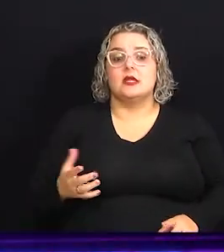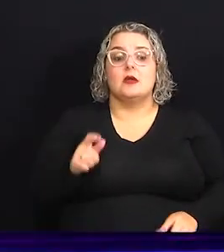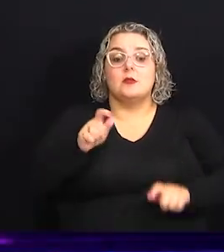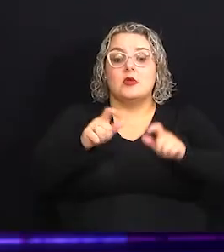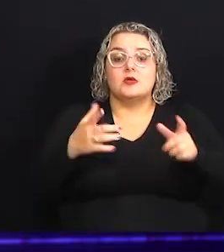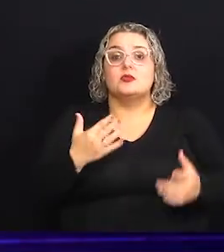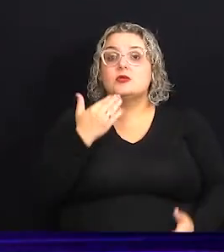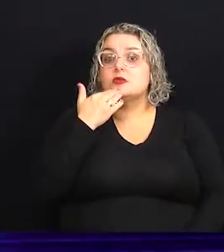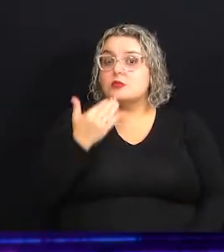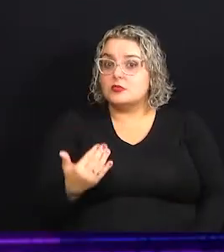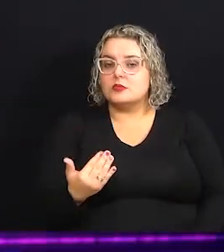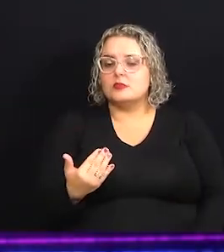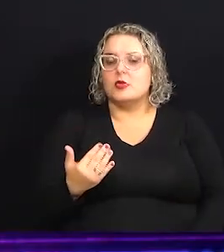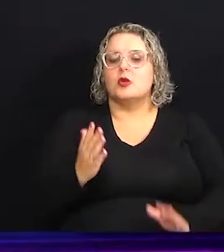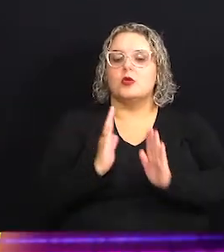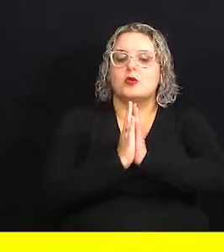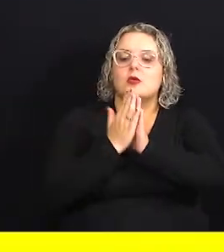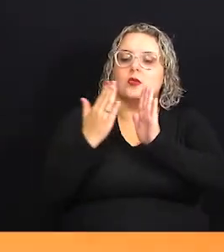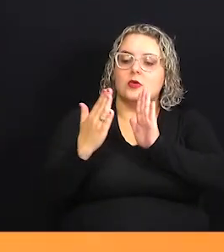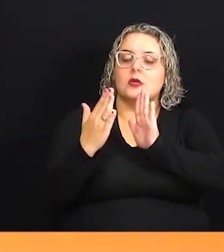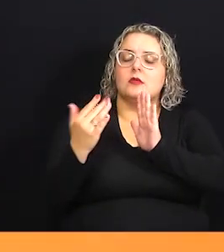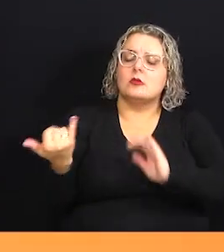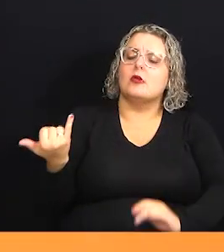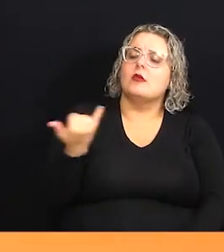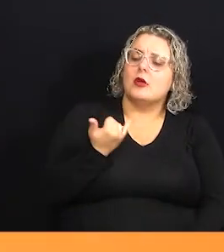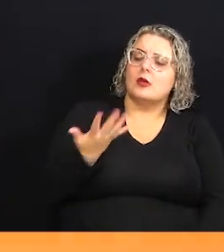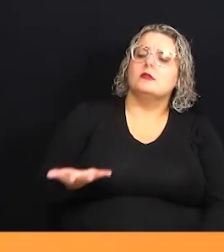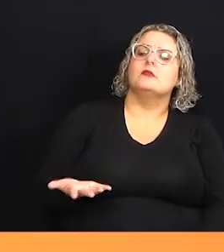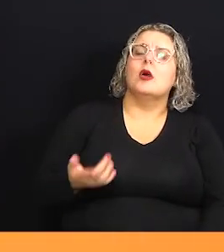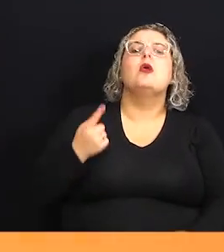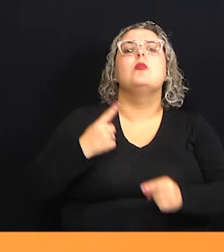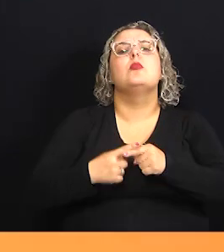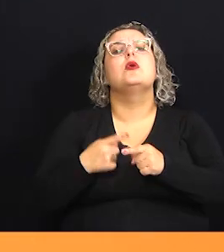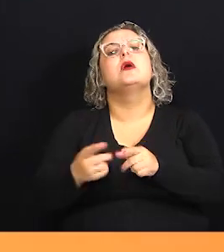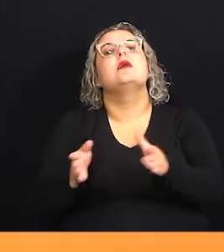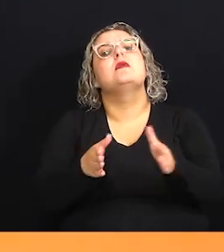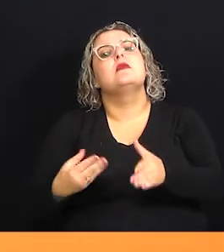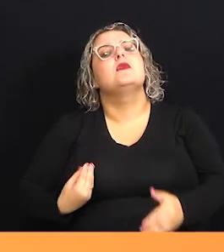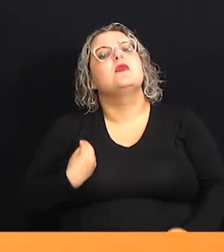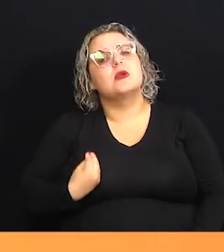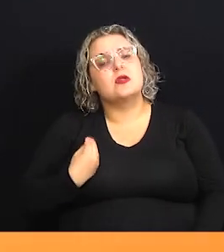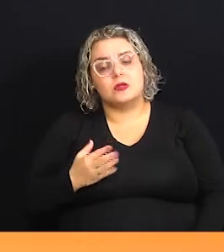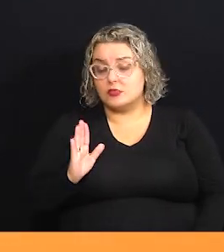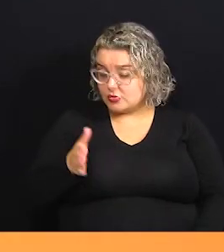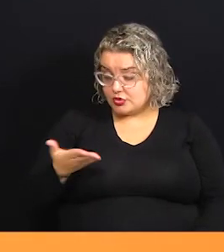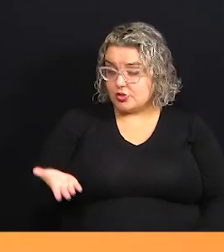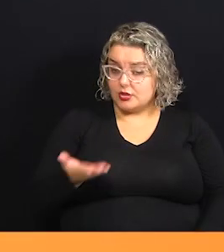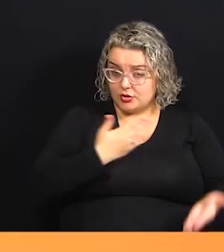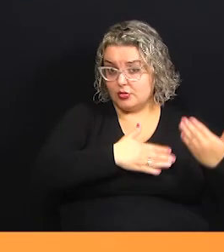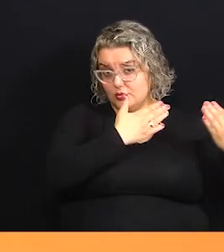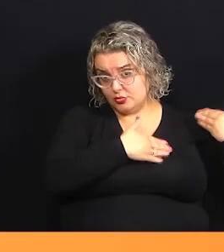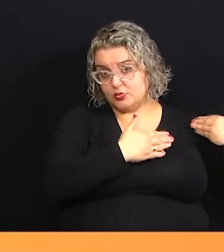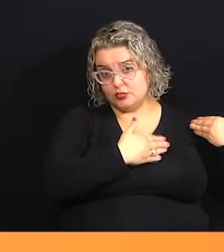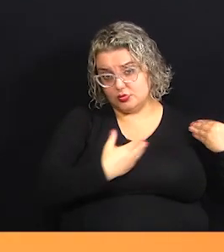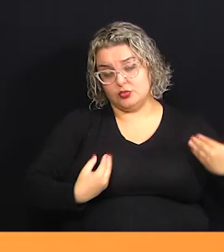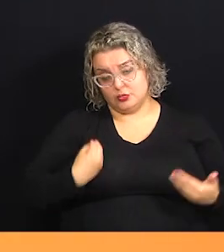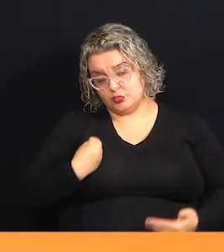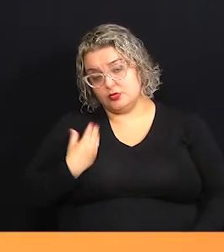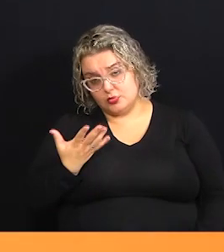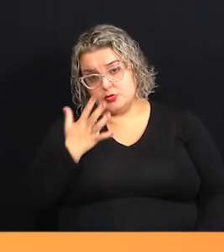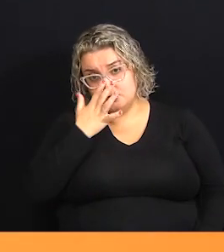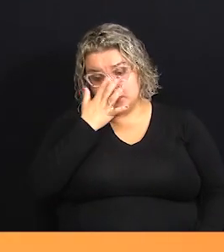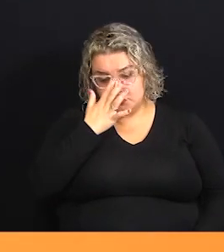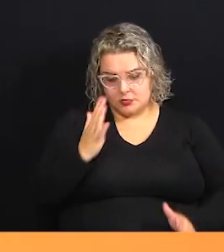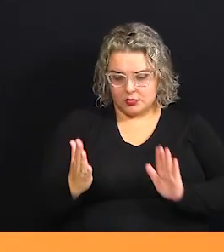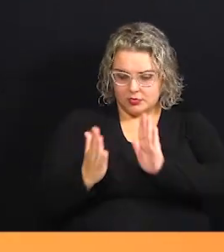recorre, para que diga para ela por que ela está passando por esses momentos, já que em outros momentos da vida dela,